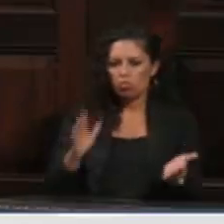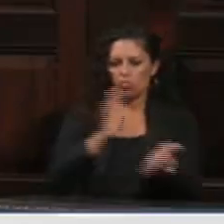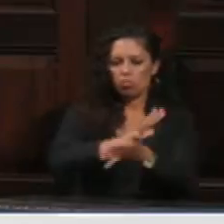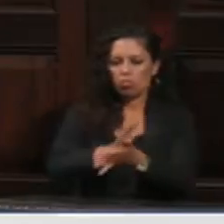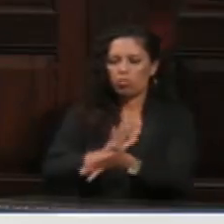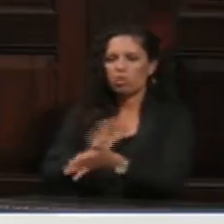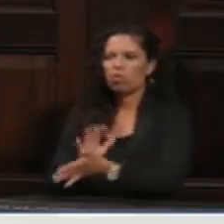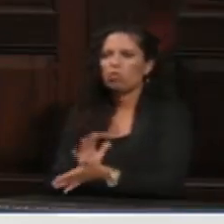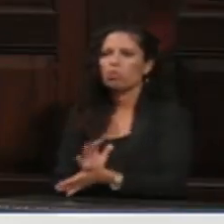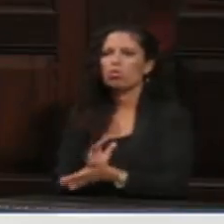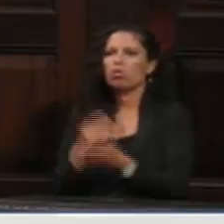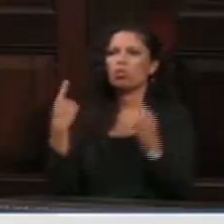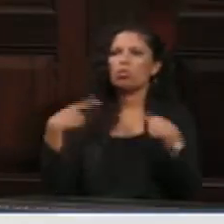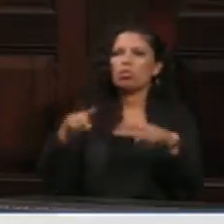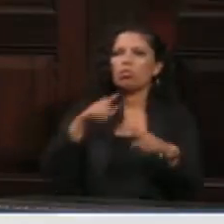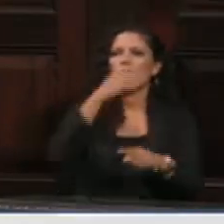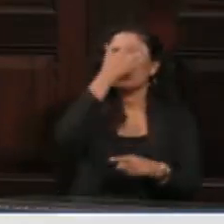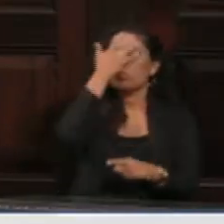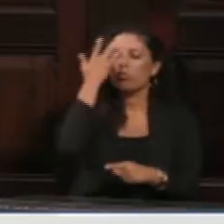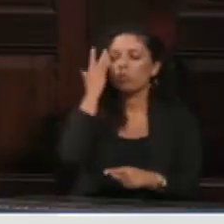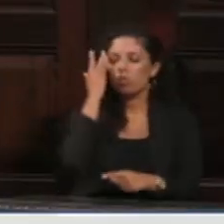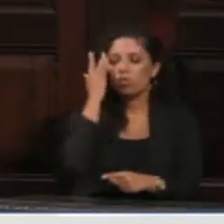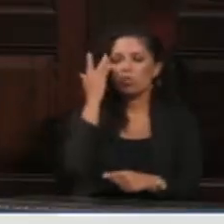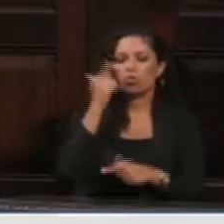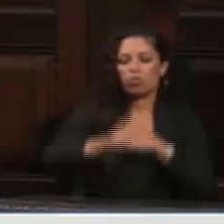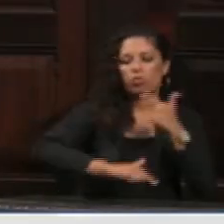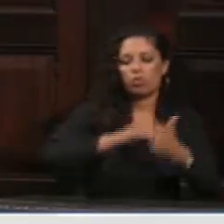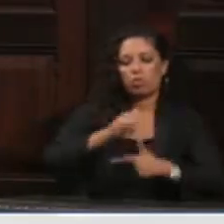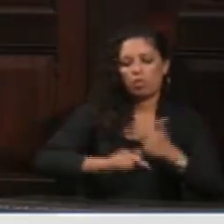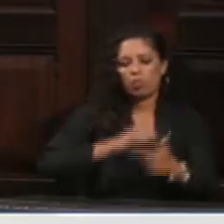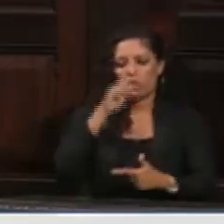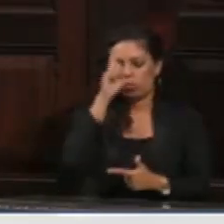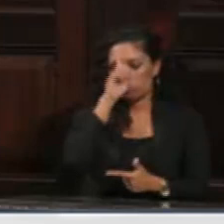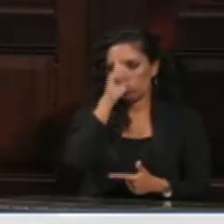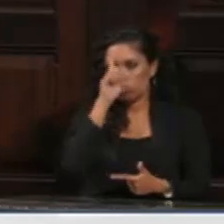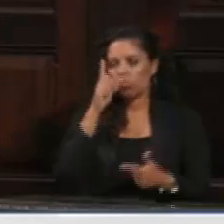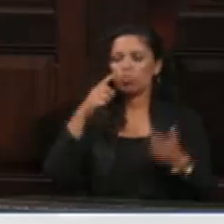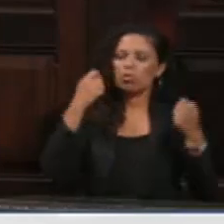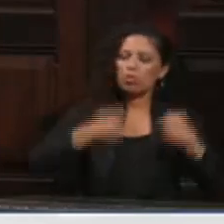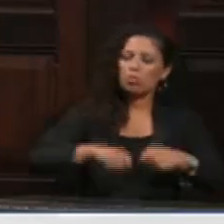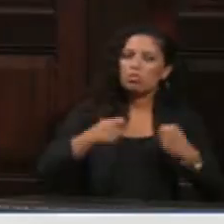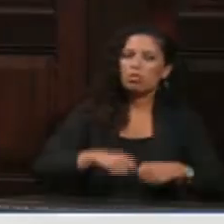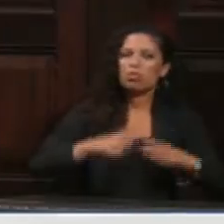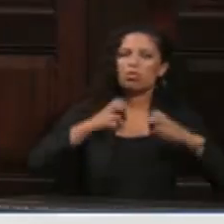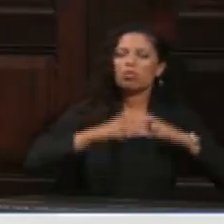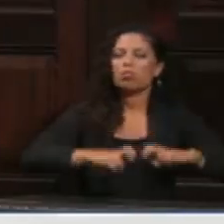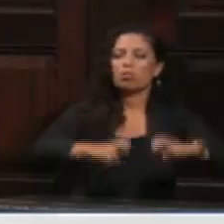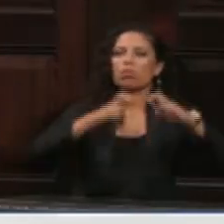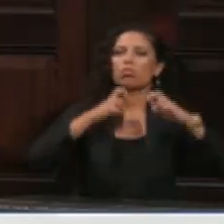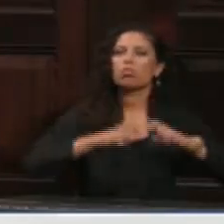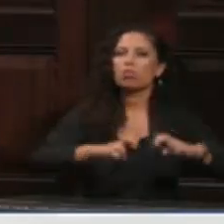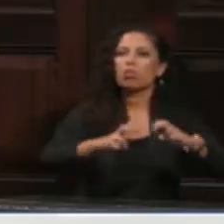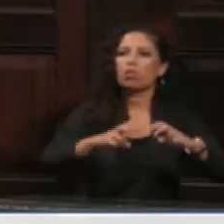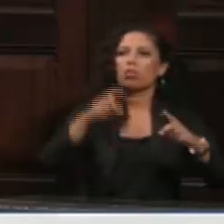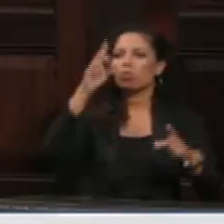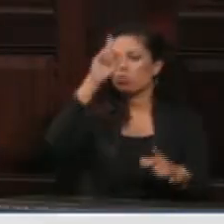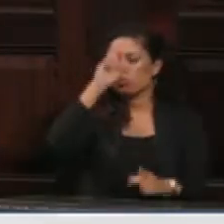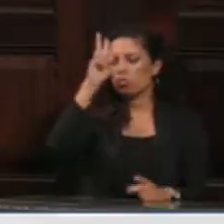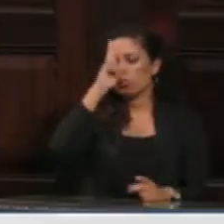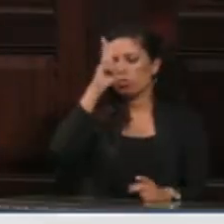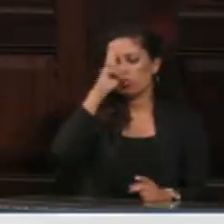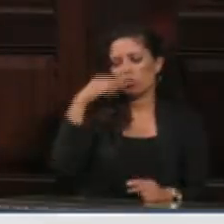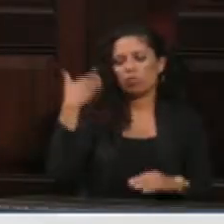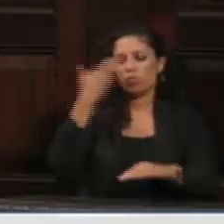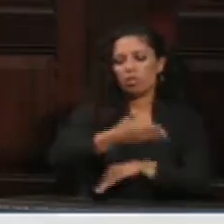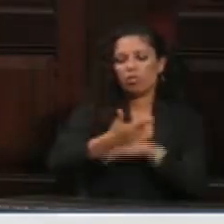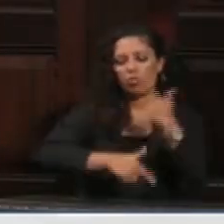sistemática de trabalhadores e trabalhadoras que usam e dependem da supervia para